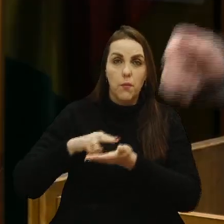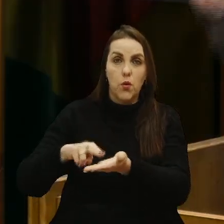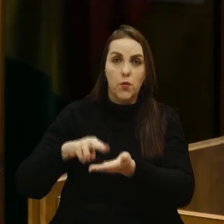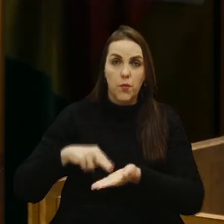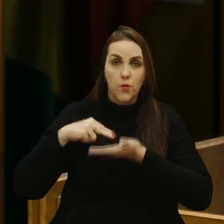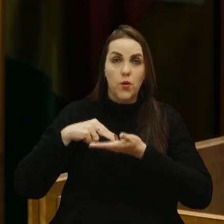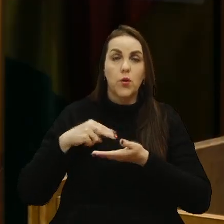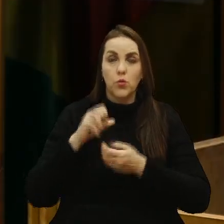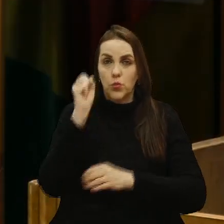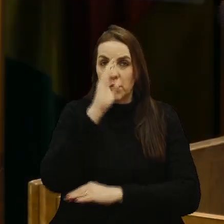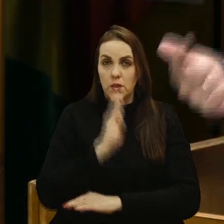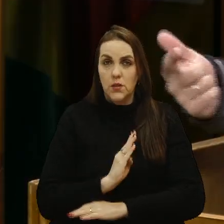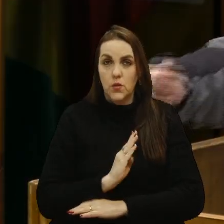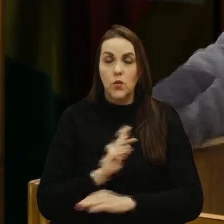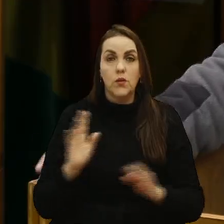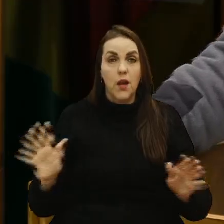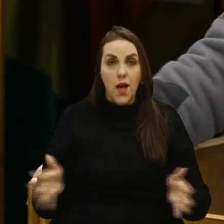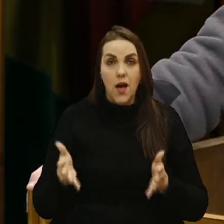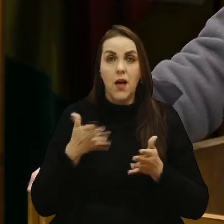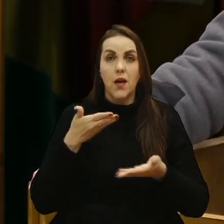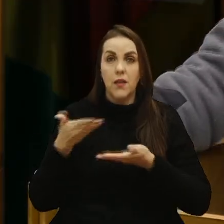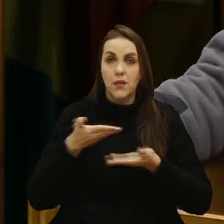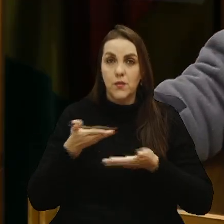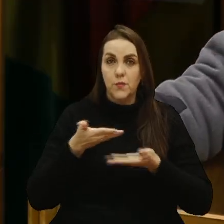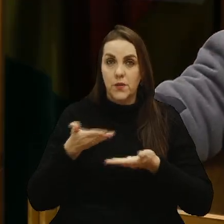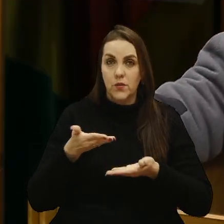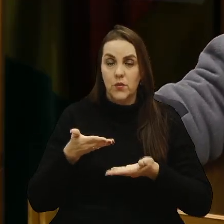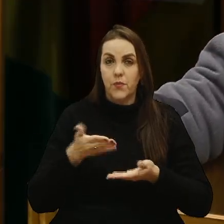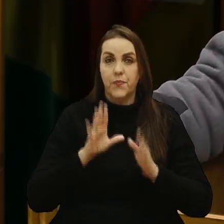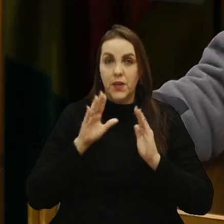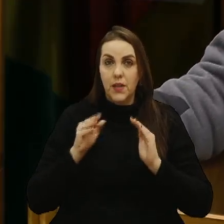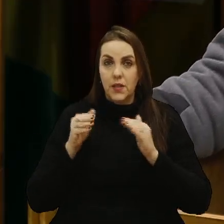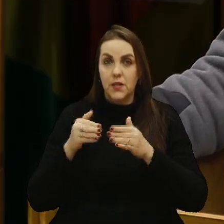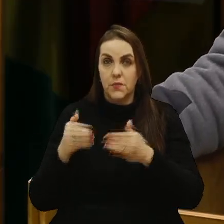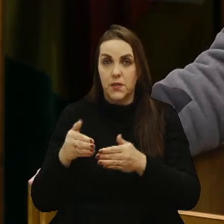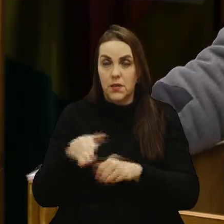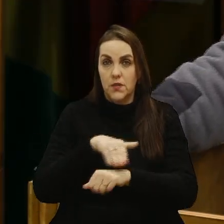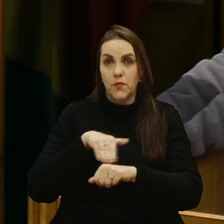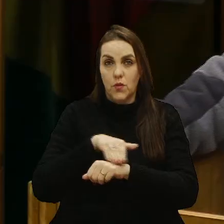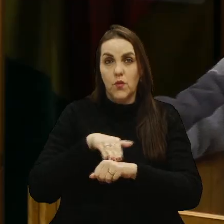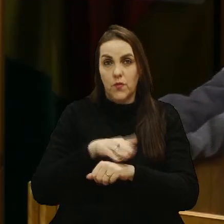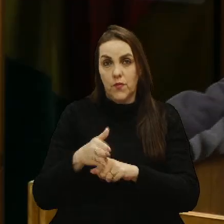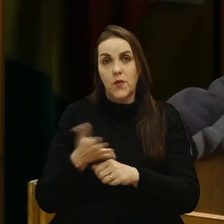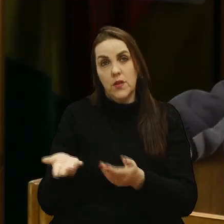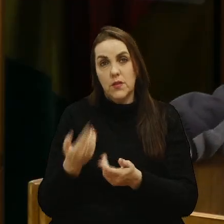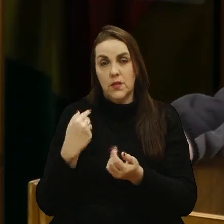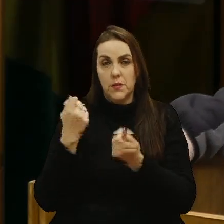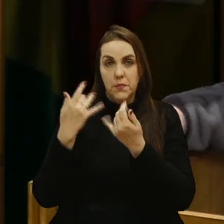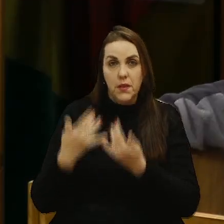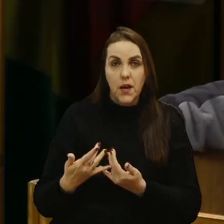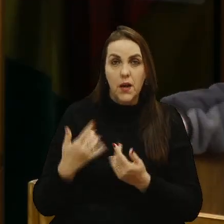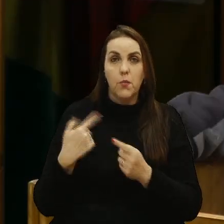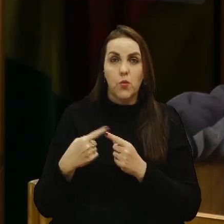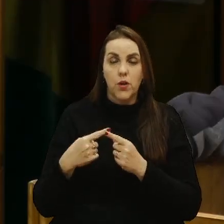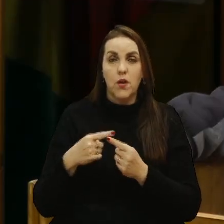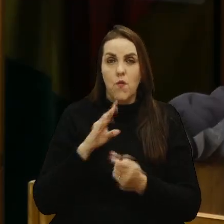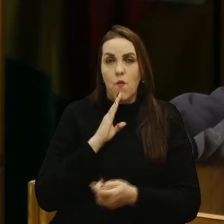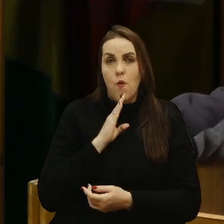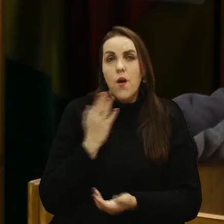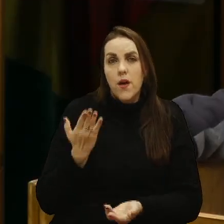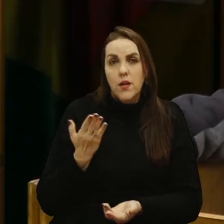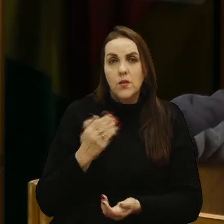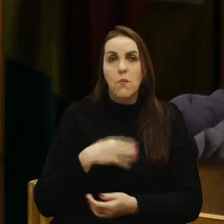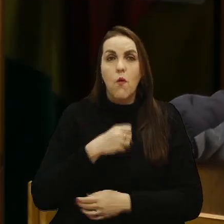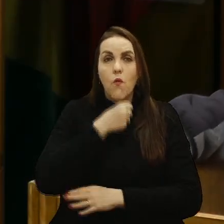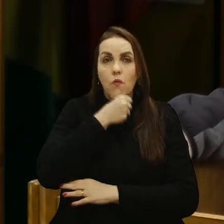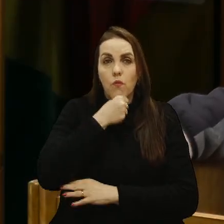ele tem que promover o atendimento. E nesse caso específico, falo com um pouco de conhecimento de causa, porque meu avô, por exemplo, tinha